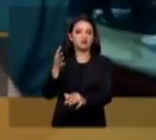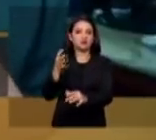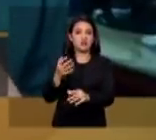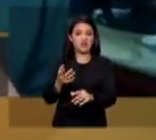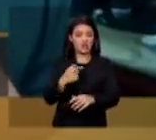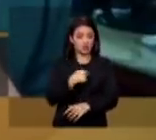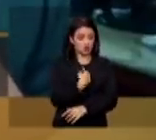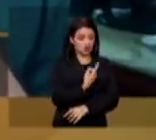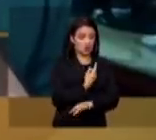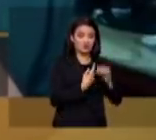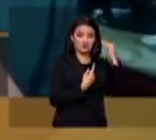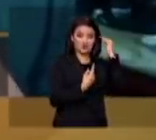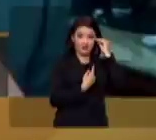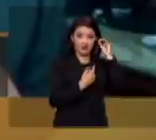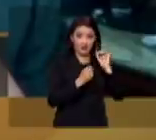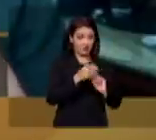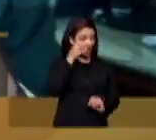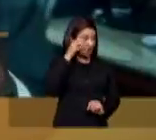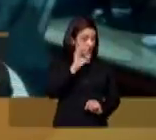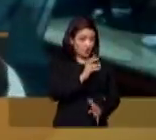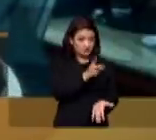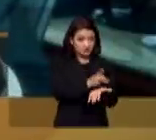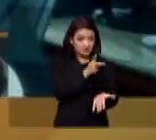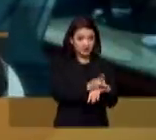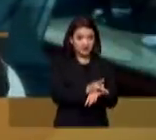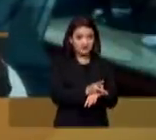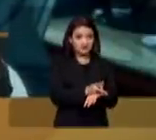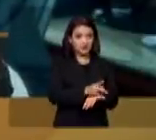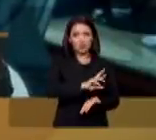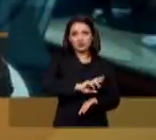entendemos que seria competente o juízo de Curitiba.